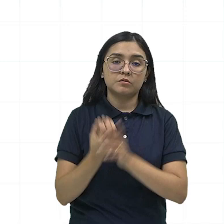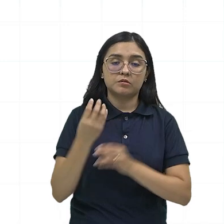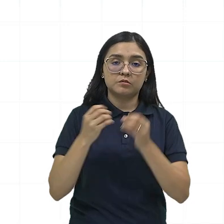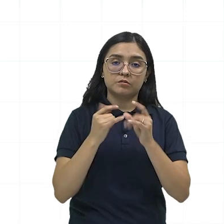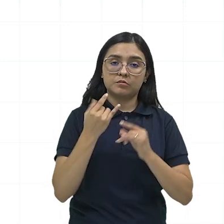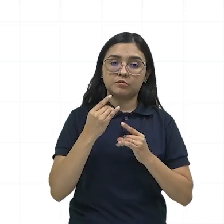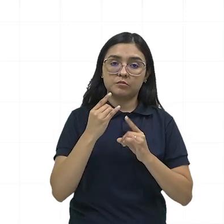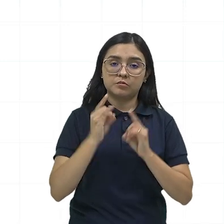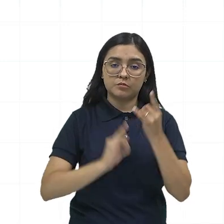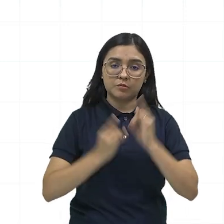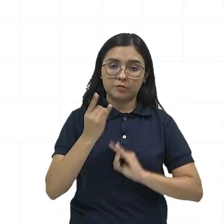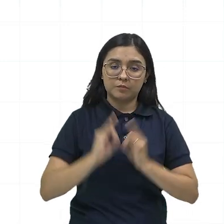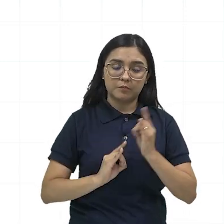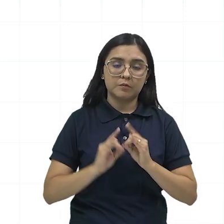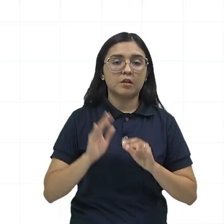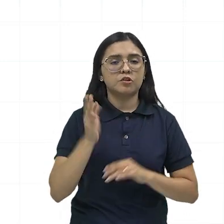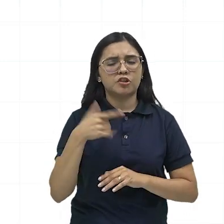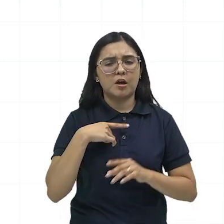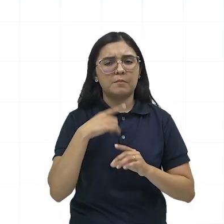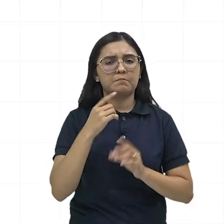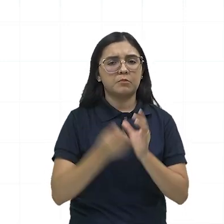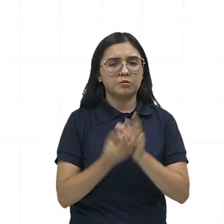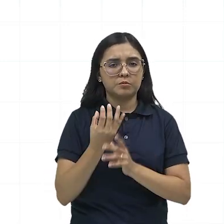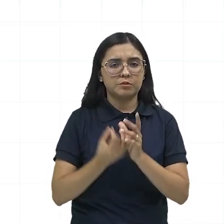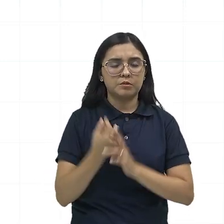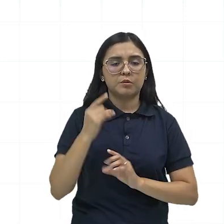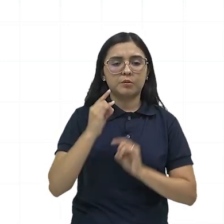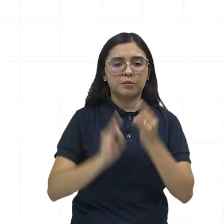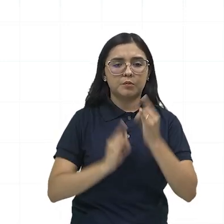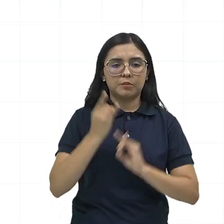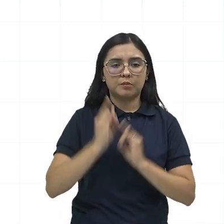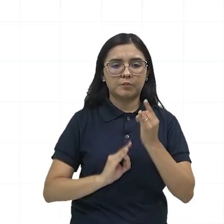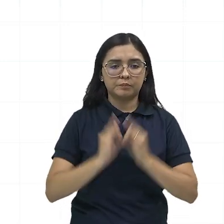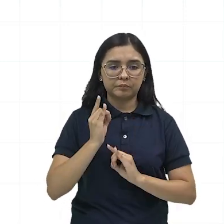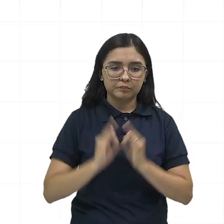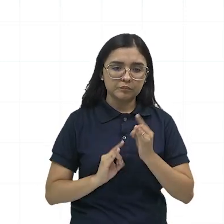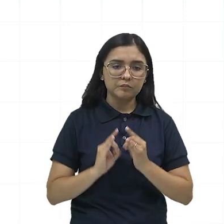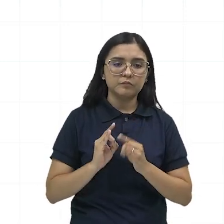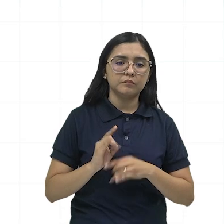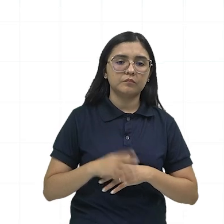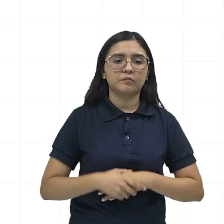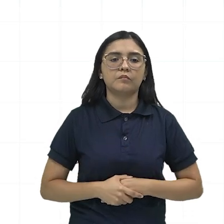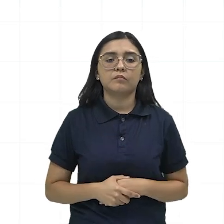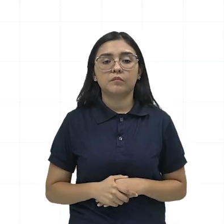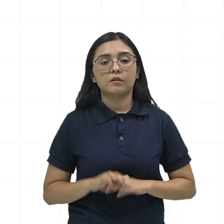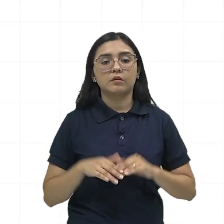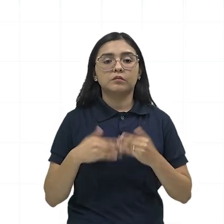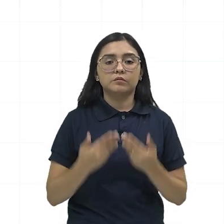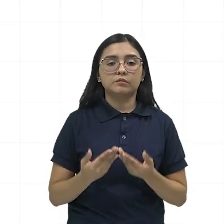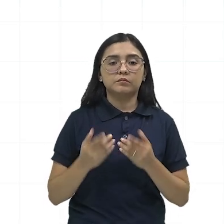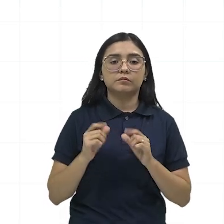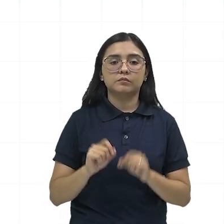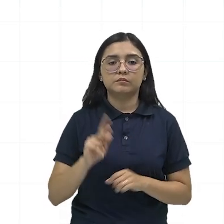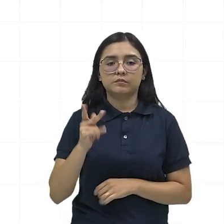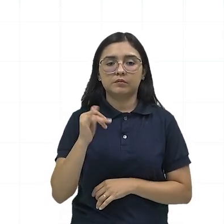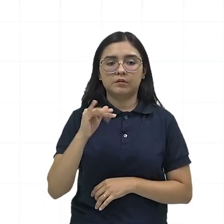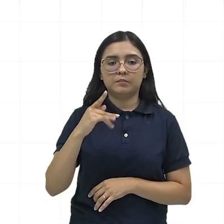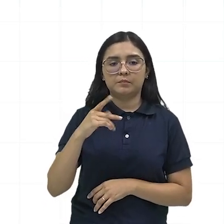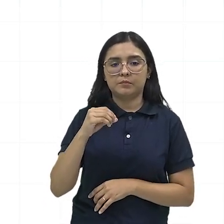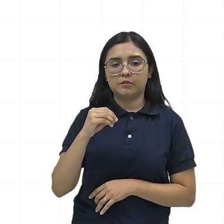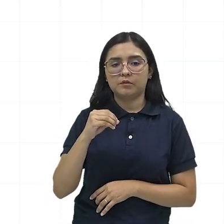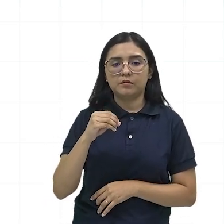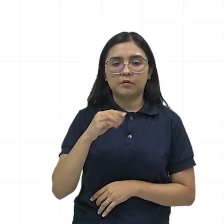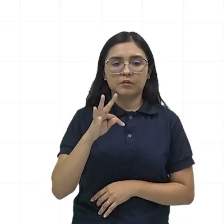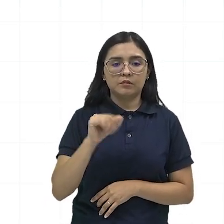vez que a hipófise produz os hormônios, ela, sob a ação desses hormônios, né, hipotalâmicos, ou seja,